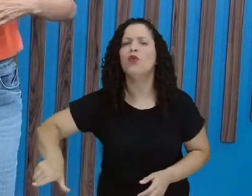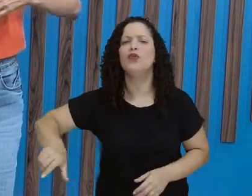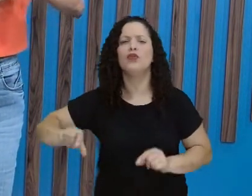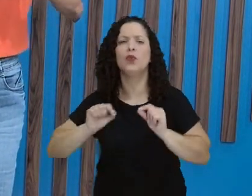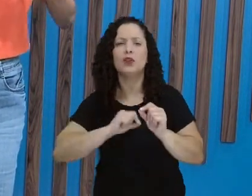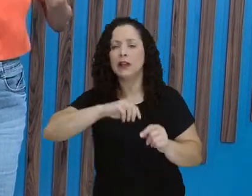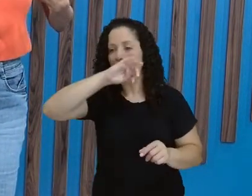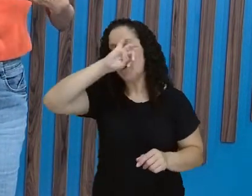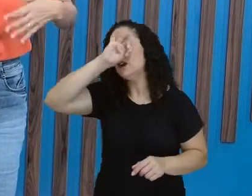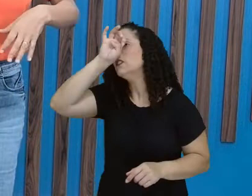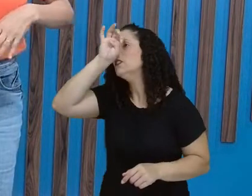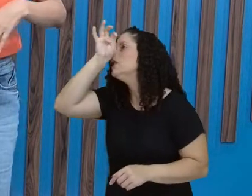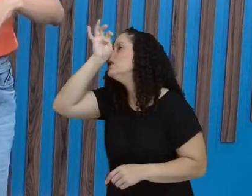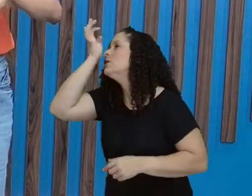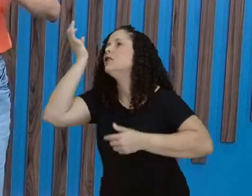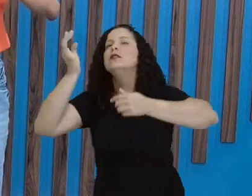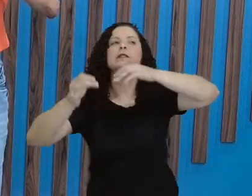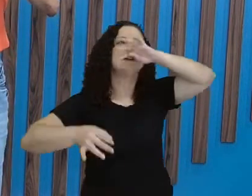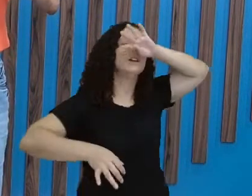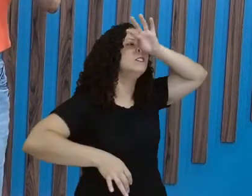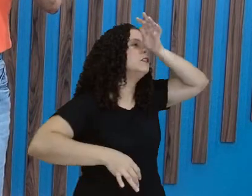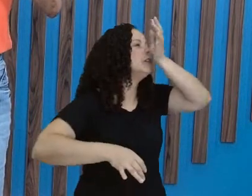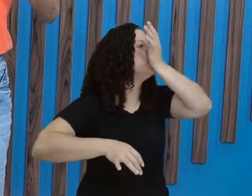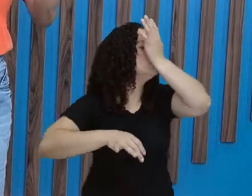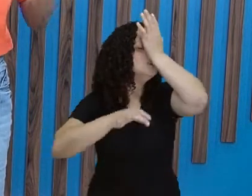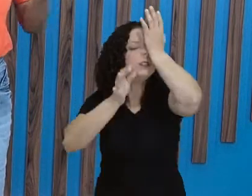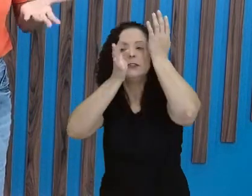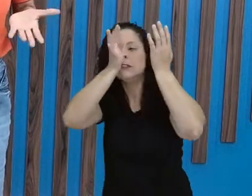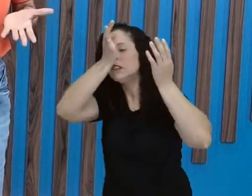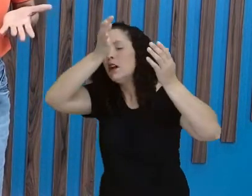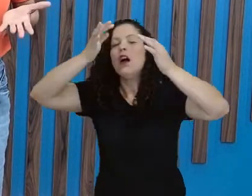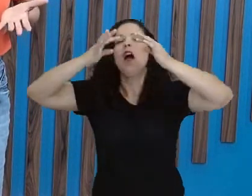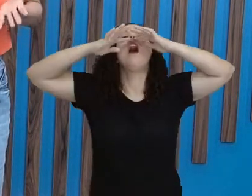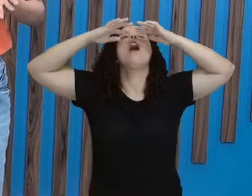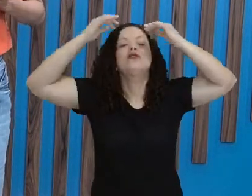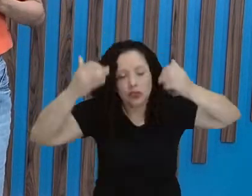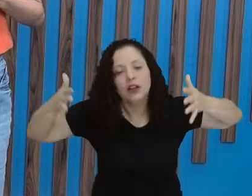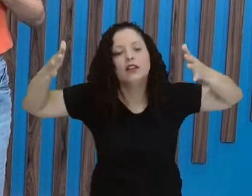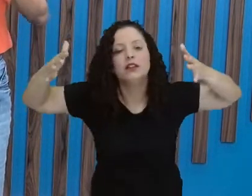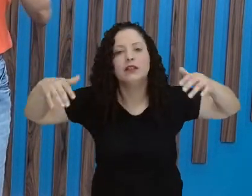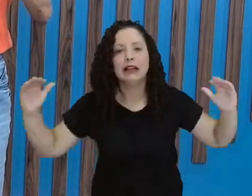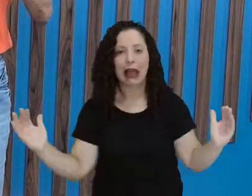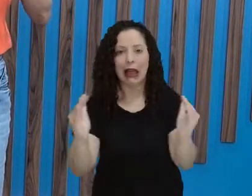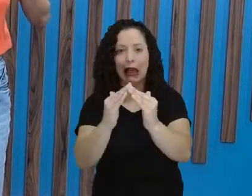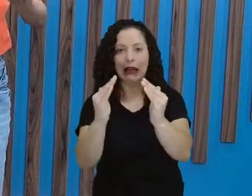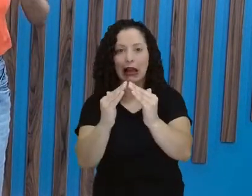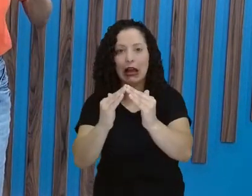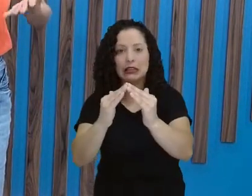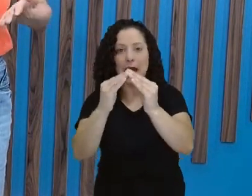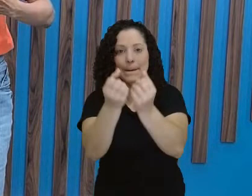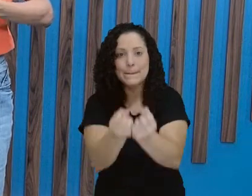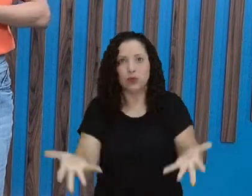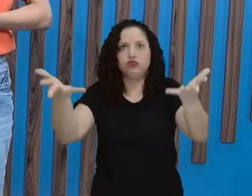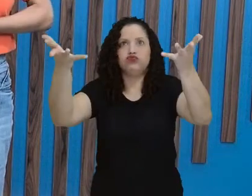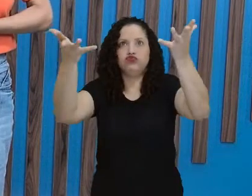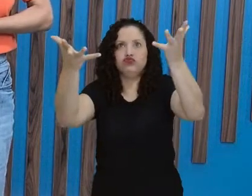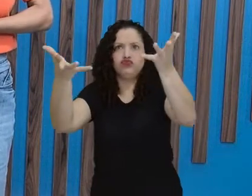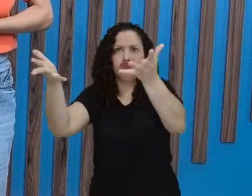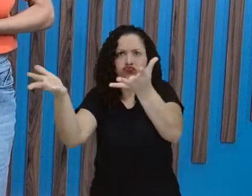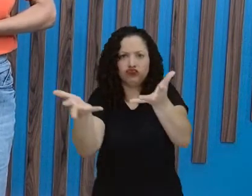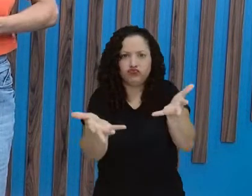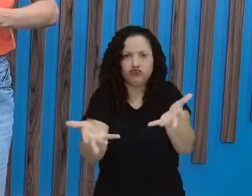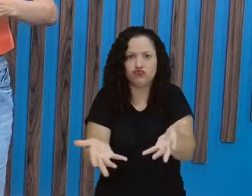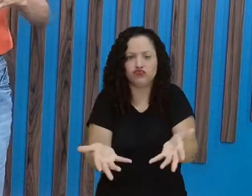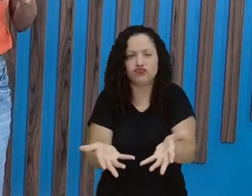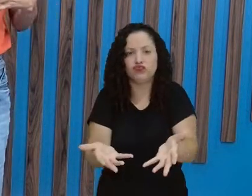ele espirrou e a casa foi toda pelos ares. E ele teve que papar novamente o segundo